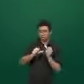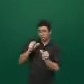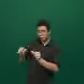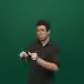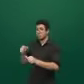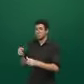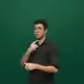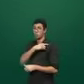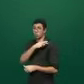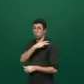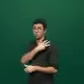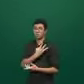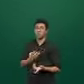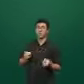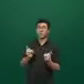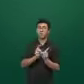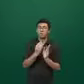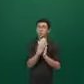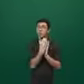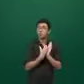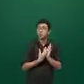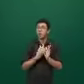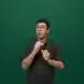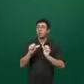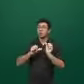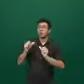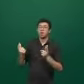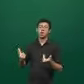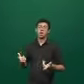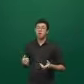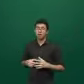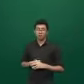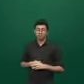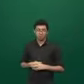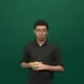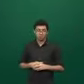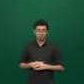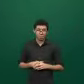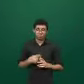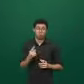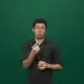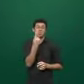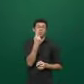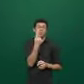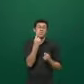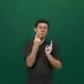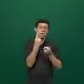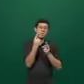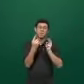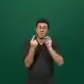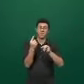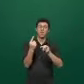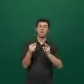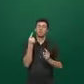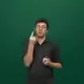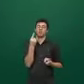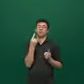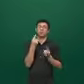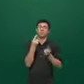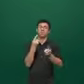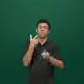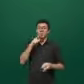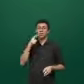curricular, a formação de professores, mas um dos itens que sempre aparecia entre nós e para